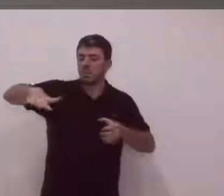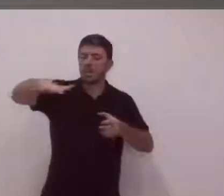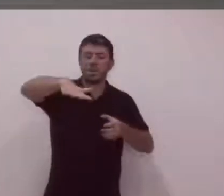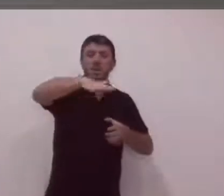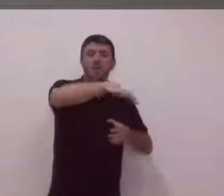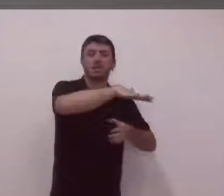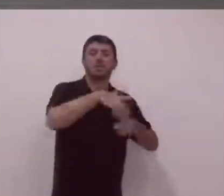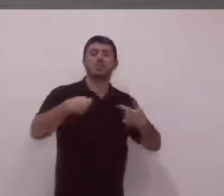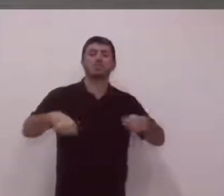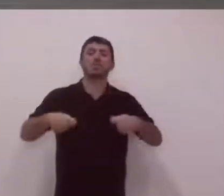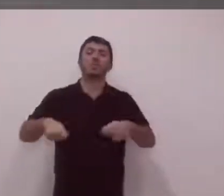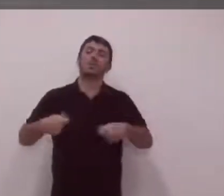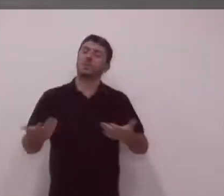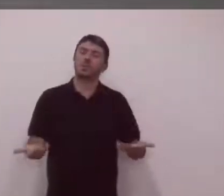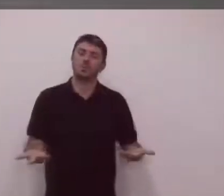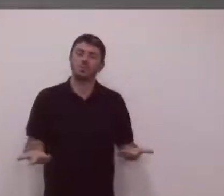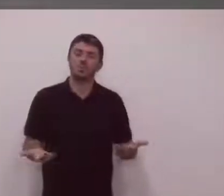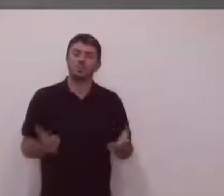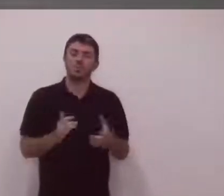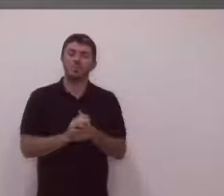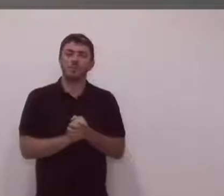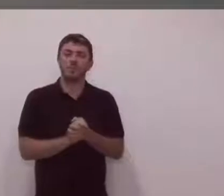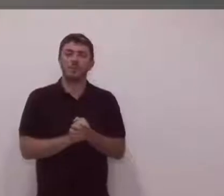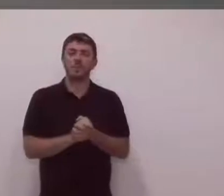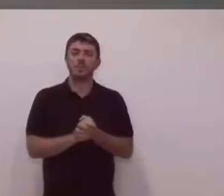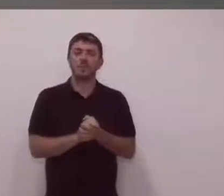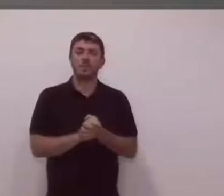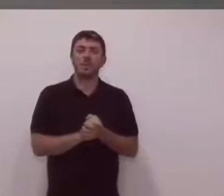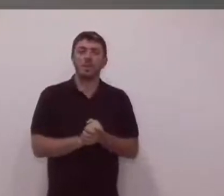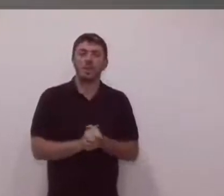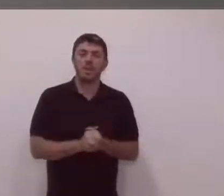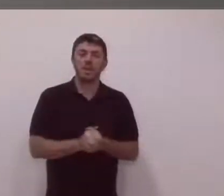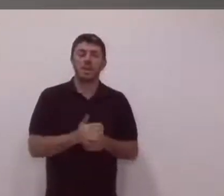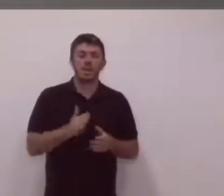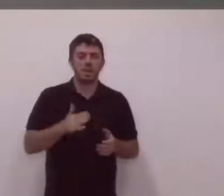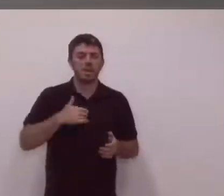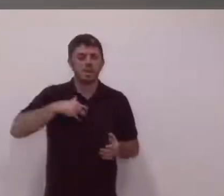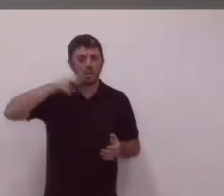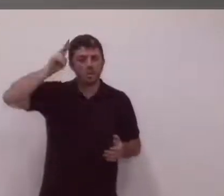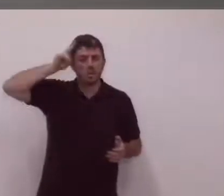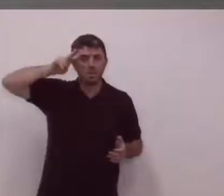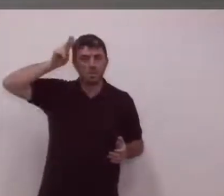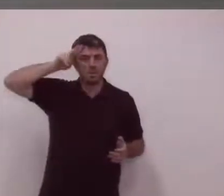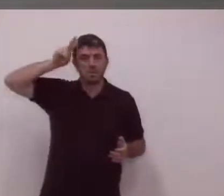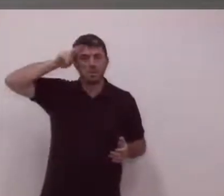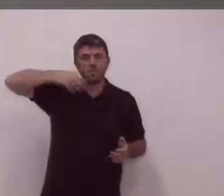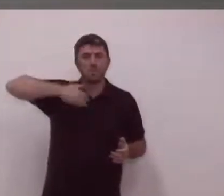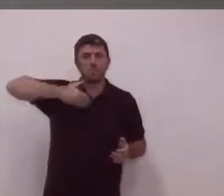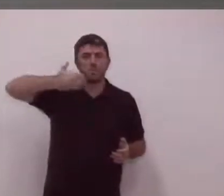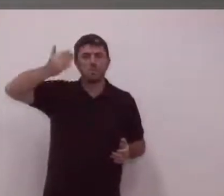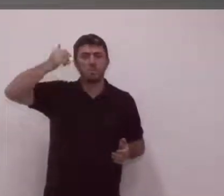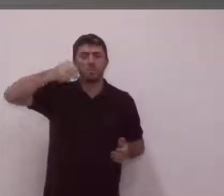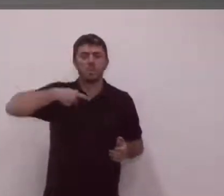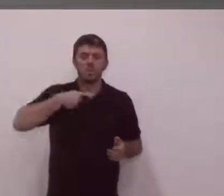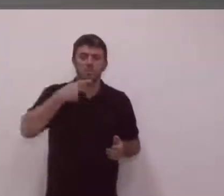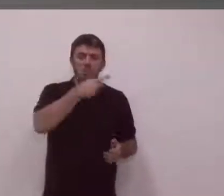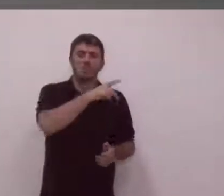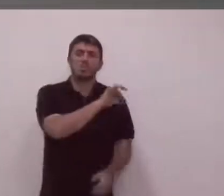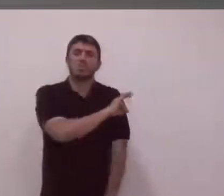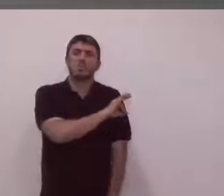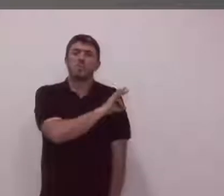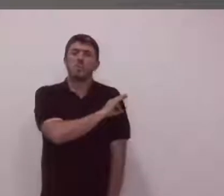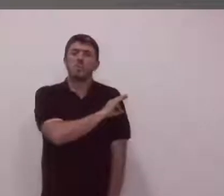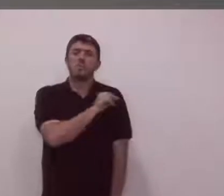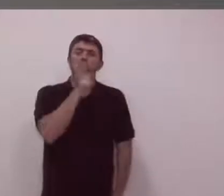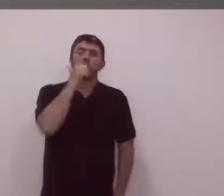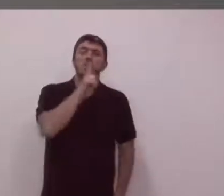o que foi se buscava é nobre eu me recordo até faço meia culpa porque eu insisti com o prefeito à época para conseguir um